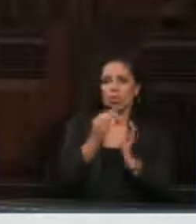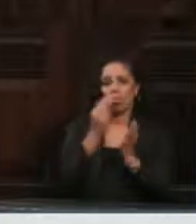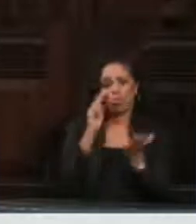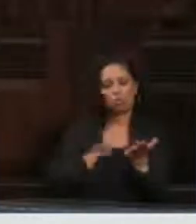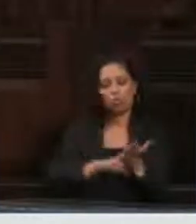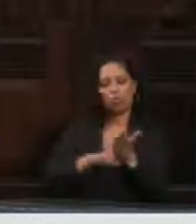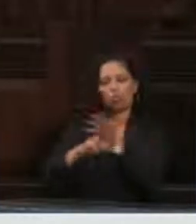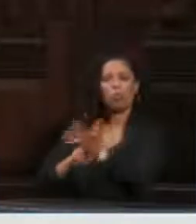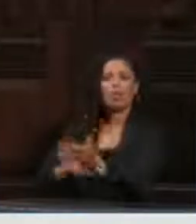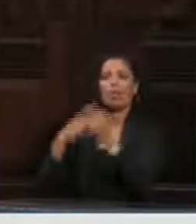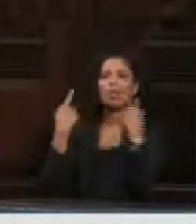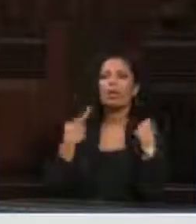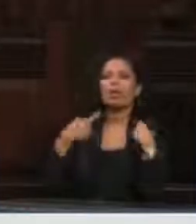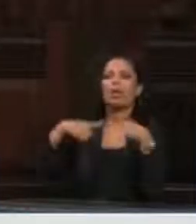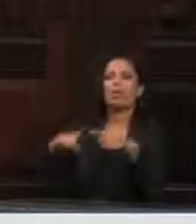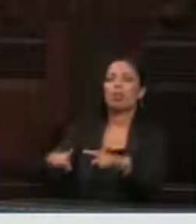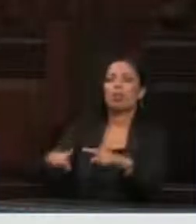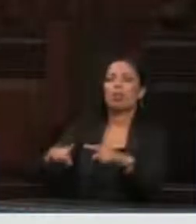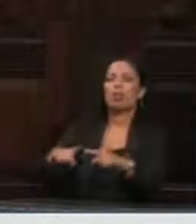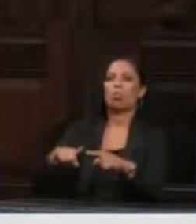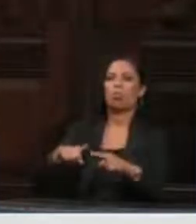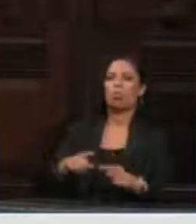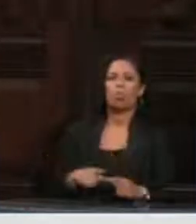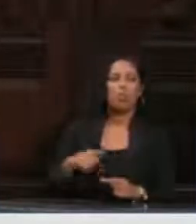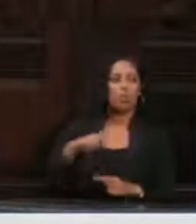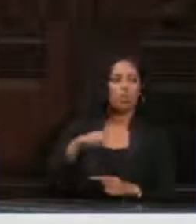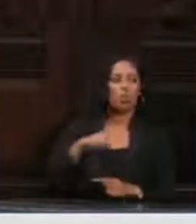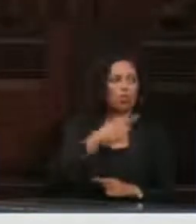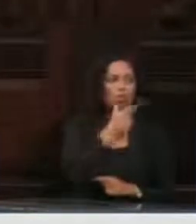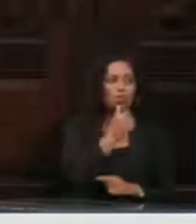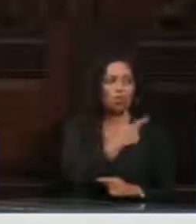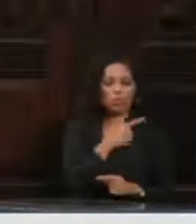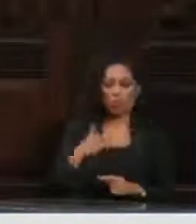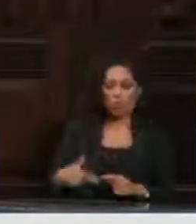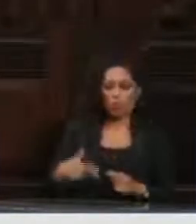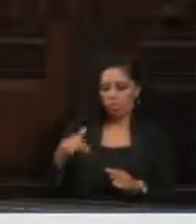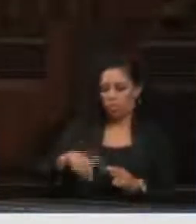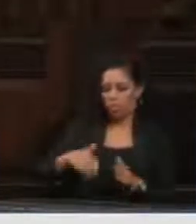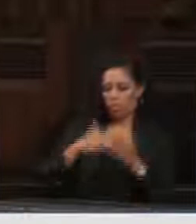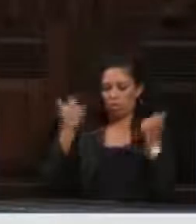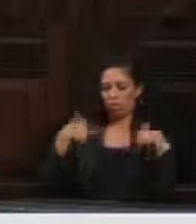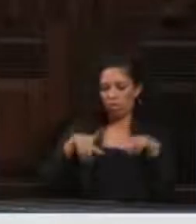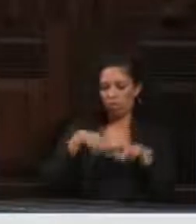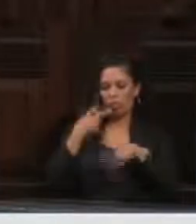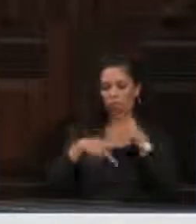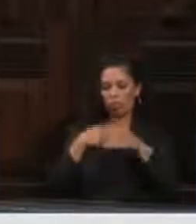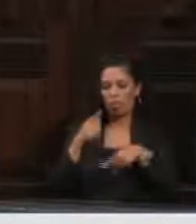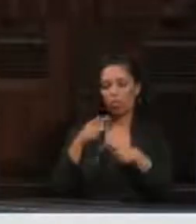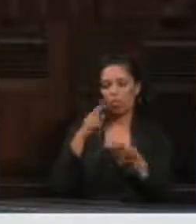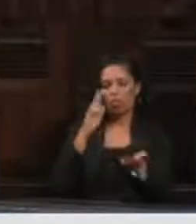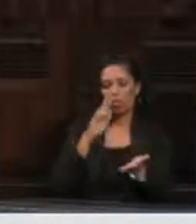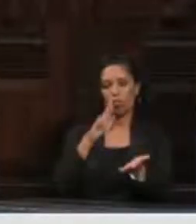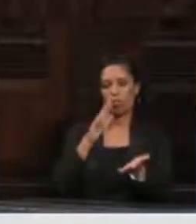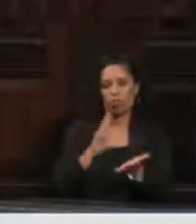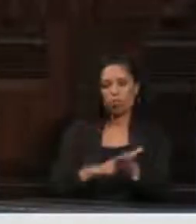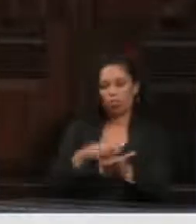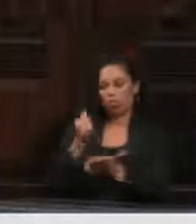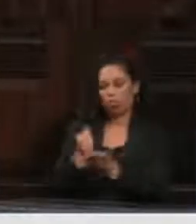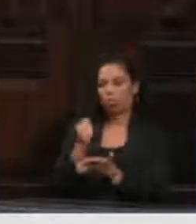eu espero que o presidente, que já se comprometeu a publicar, né,